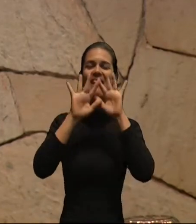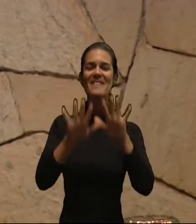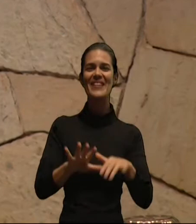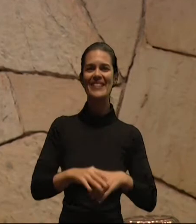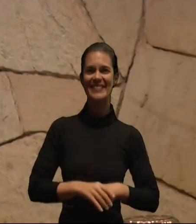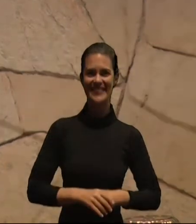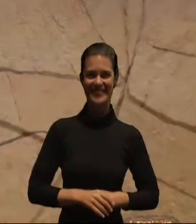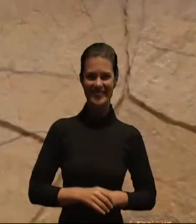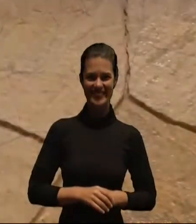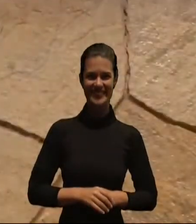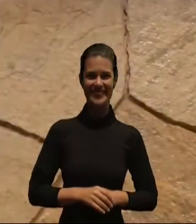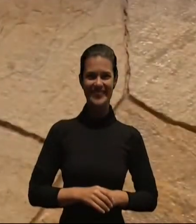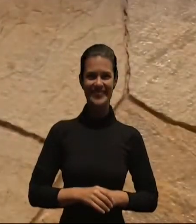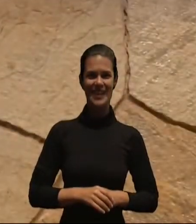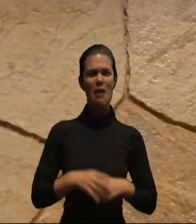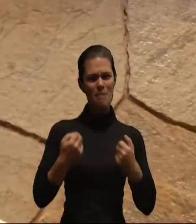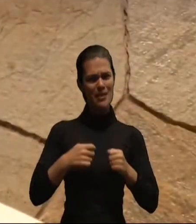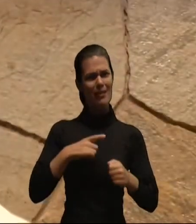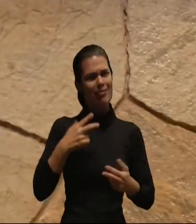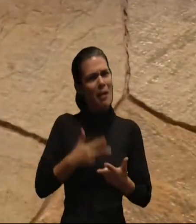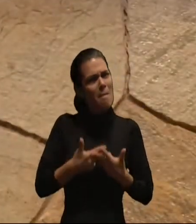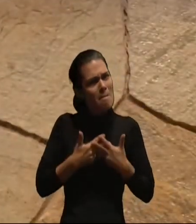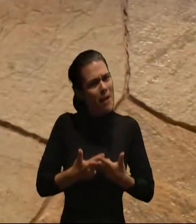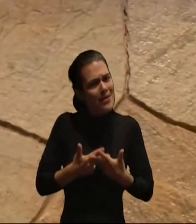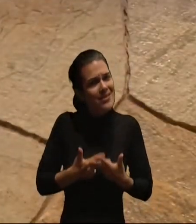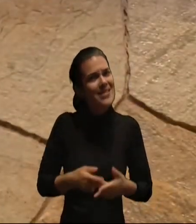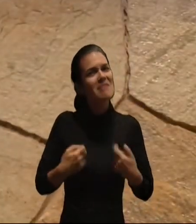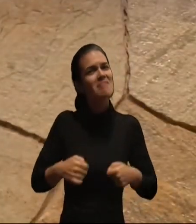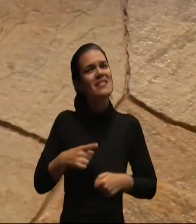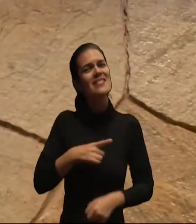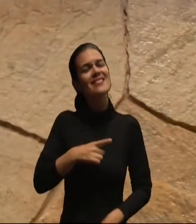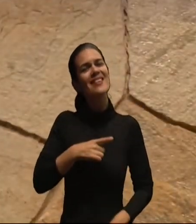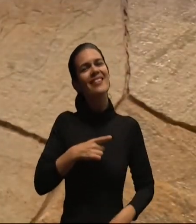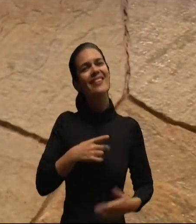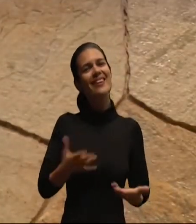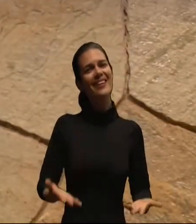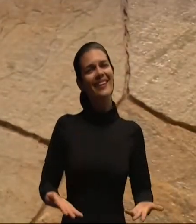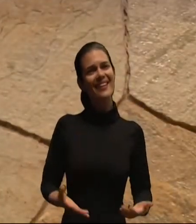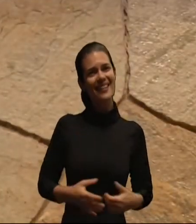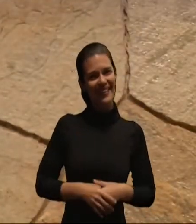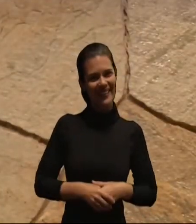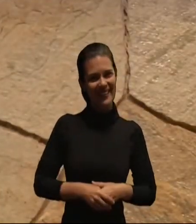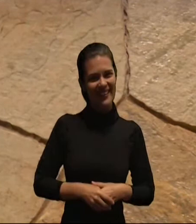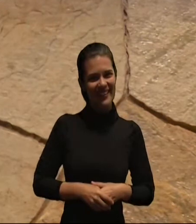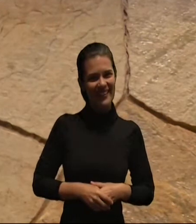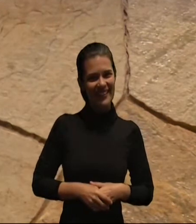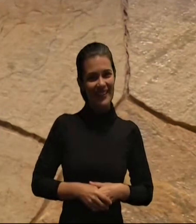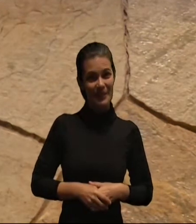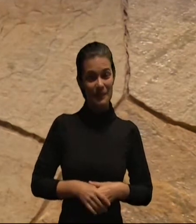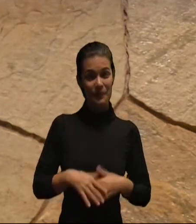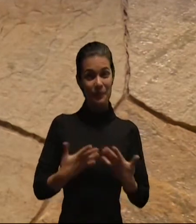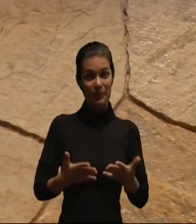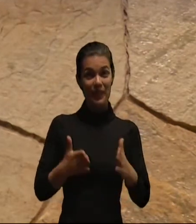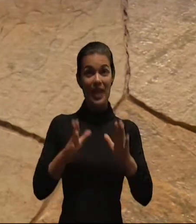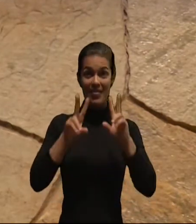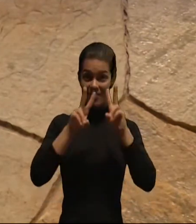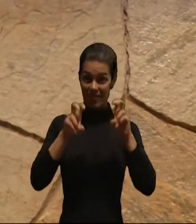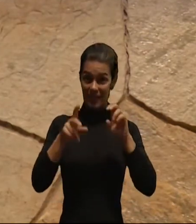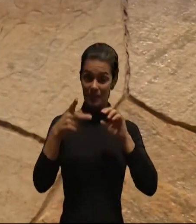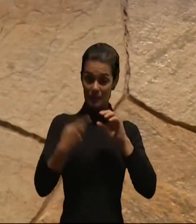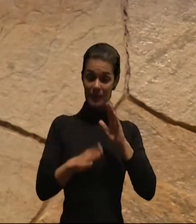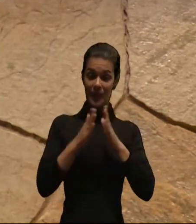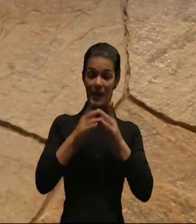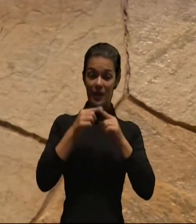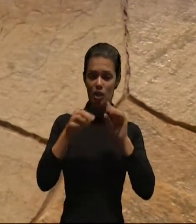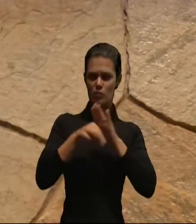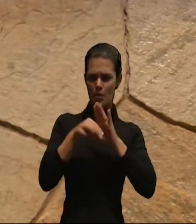perseverança. Tema, inclusive, de nossa igreja para 2020, quando pensávamos neste tema, orando ao Senhor,